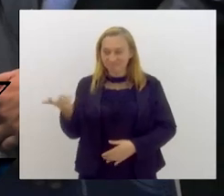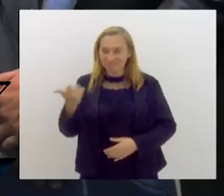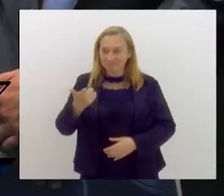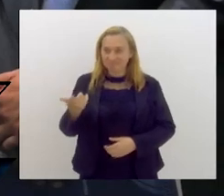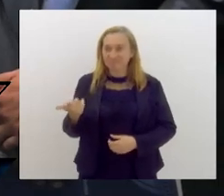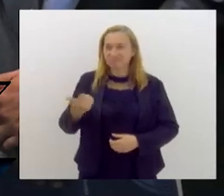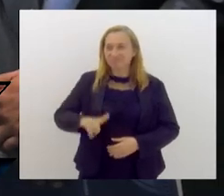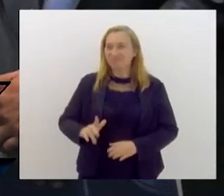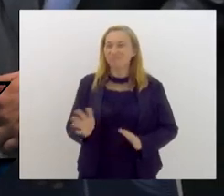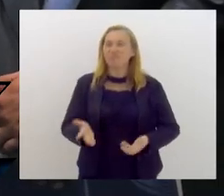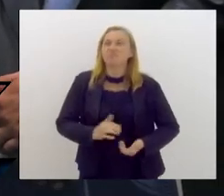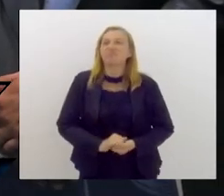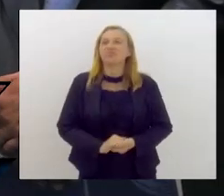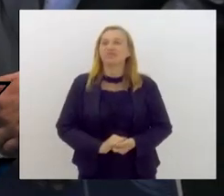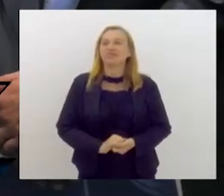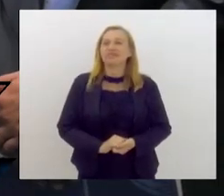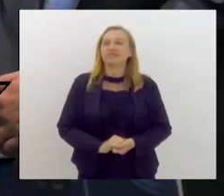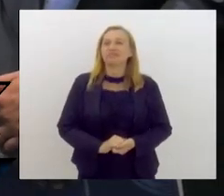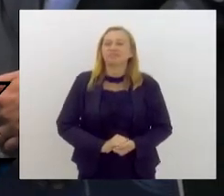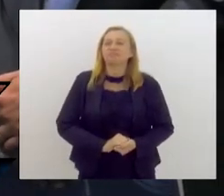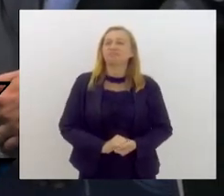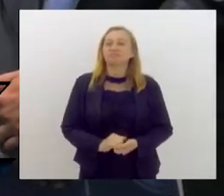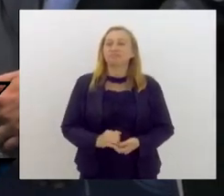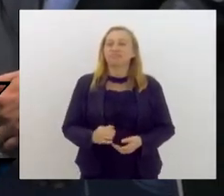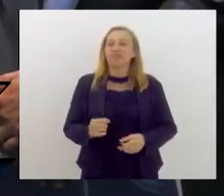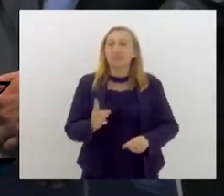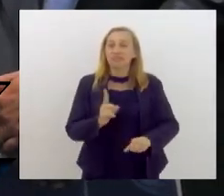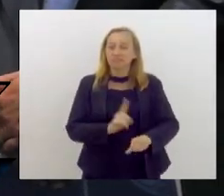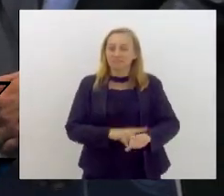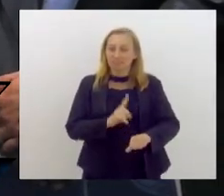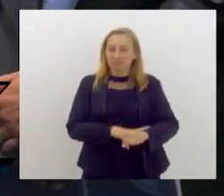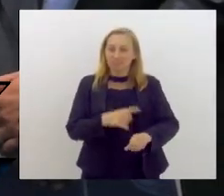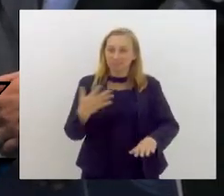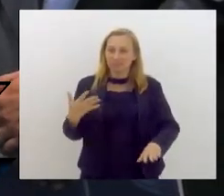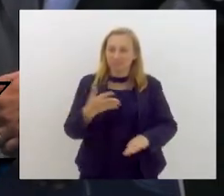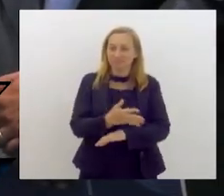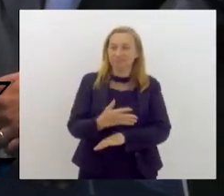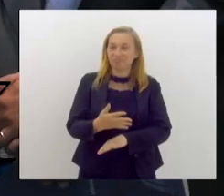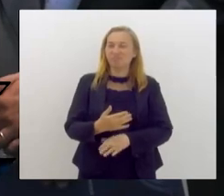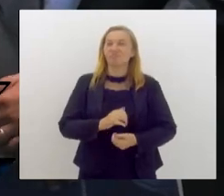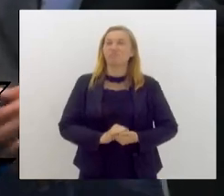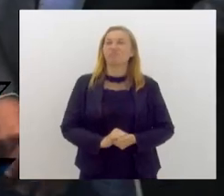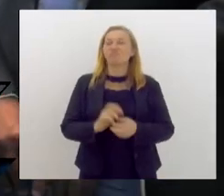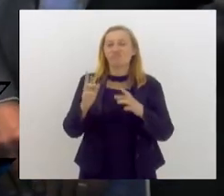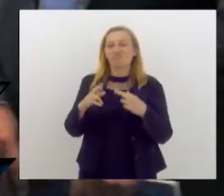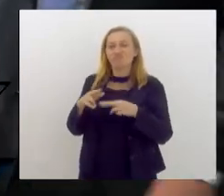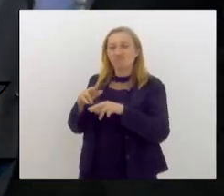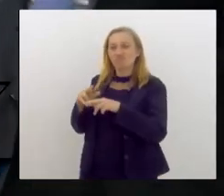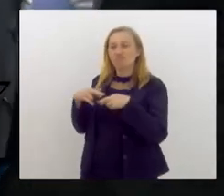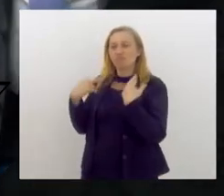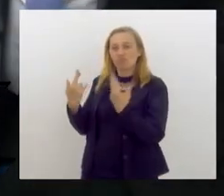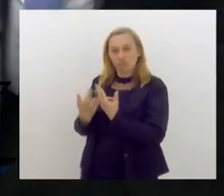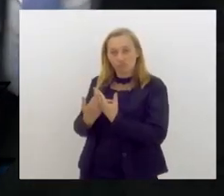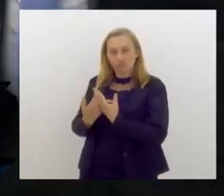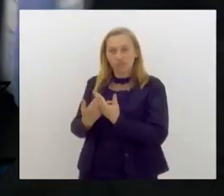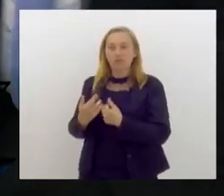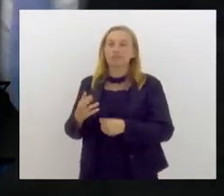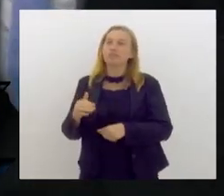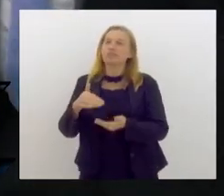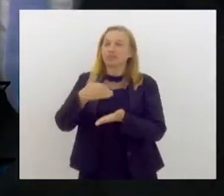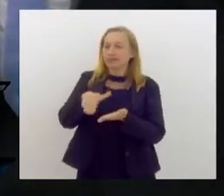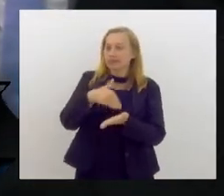Presidente, eu fiz de tudo para chegar a tempo. Estava numa agenda no Porto do Açu com o